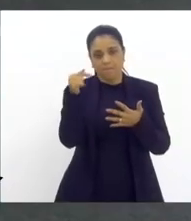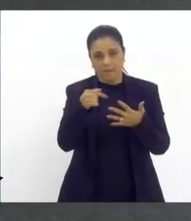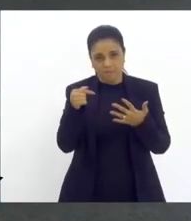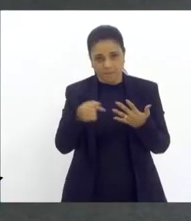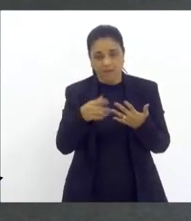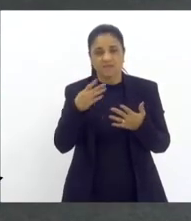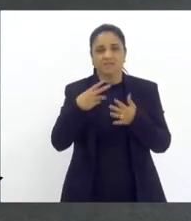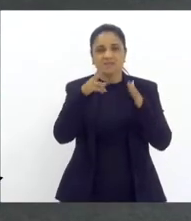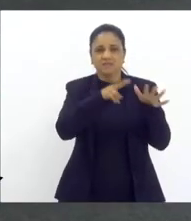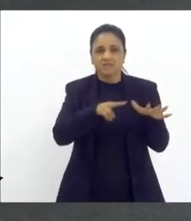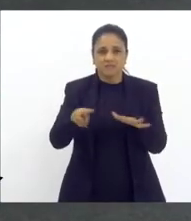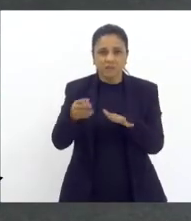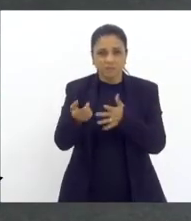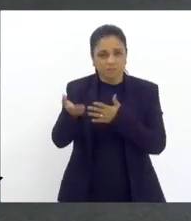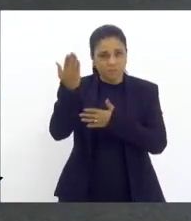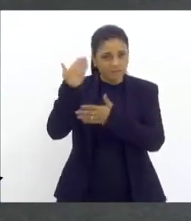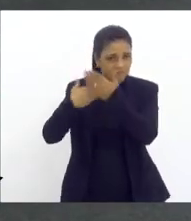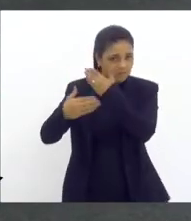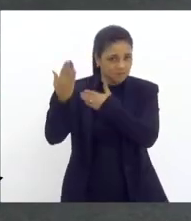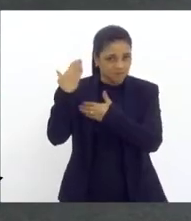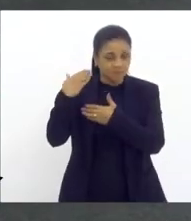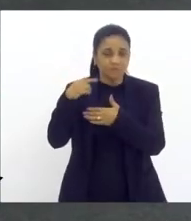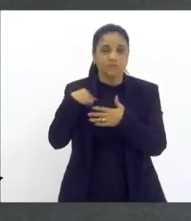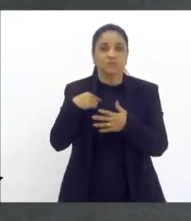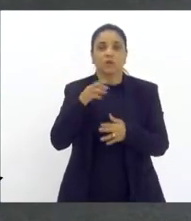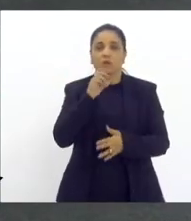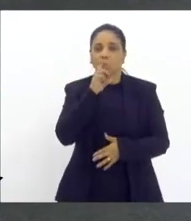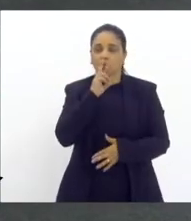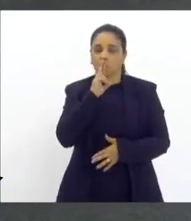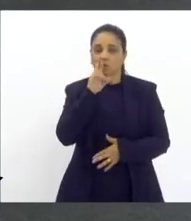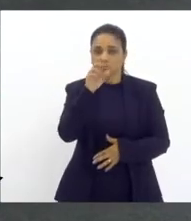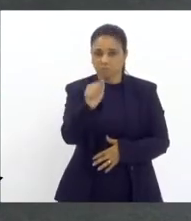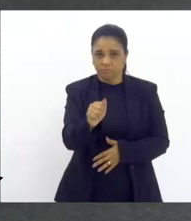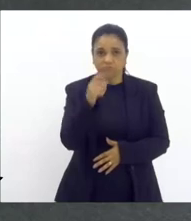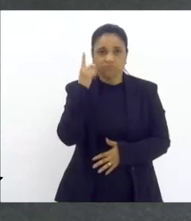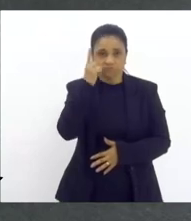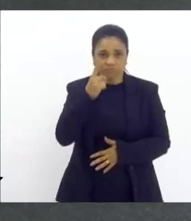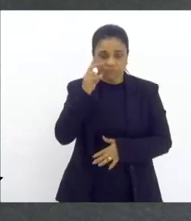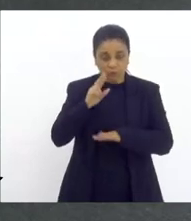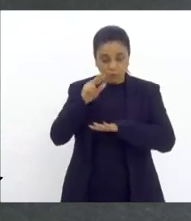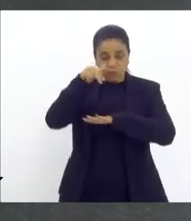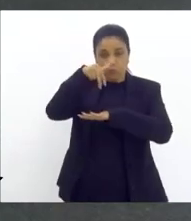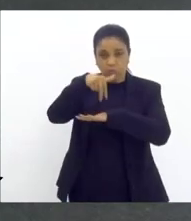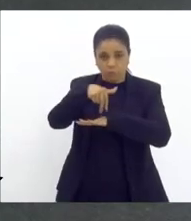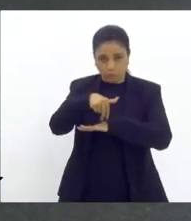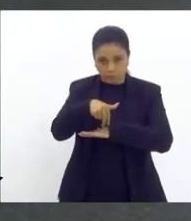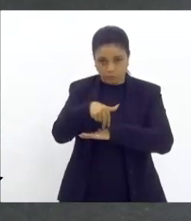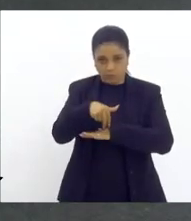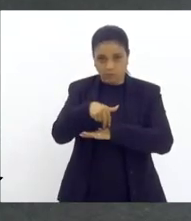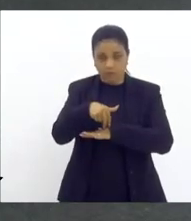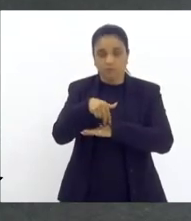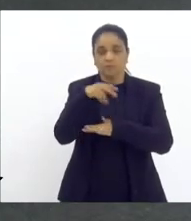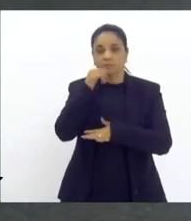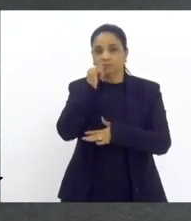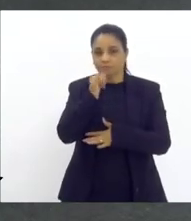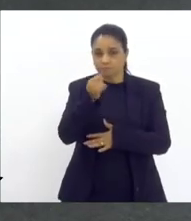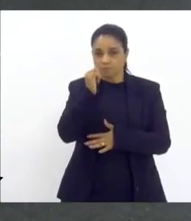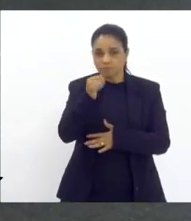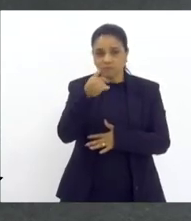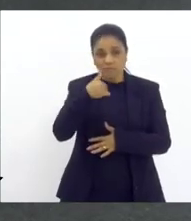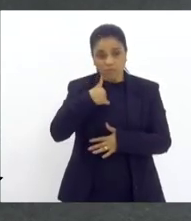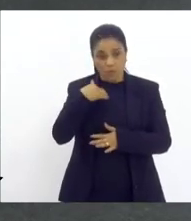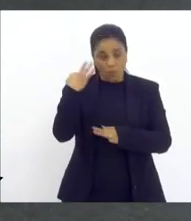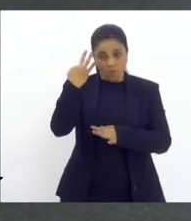quero dizer o seguinte na semana passada o deputado Rodrigo Amorim ele subiu a Tribuna dessa casa para dizer que eu havia